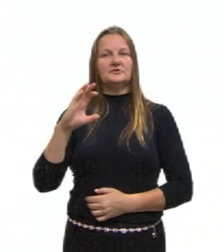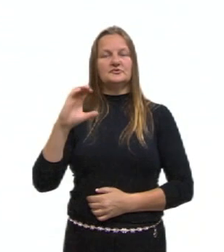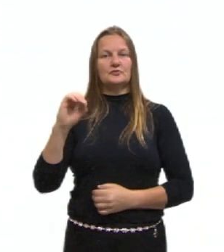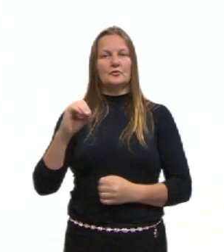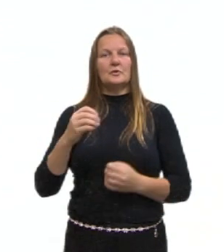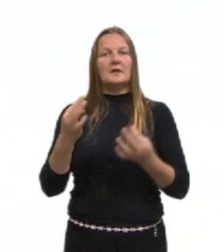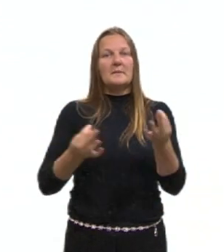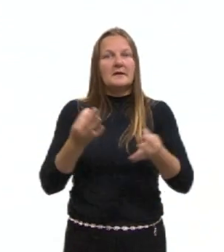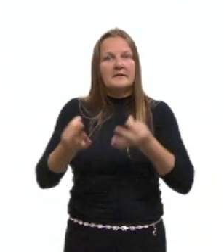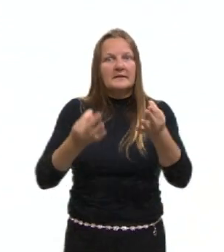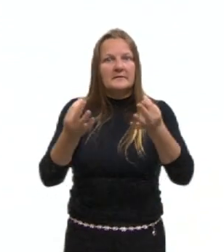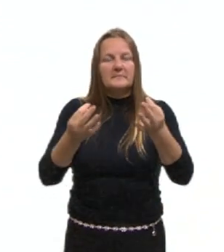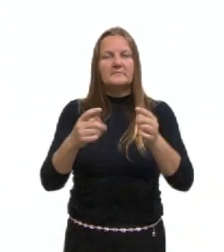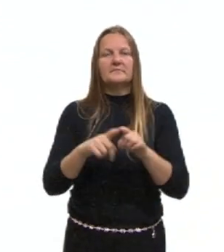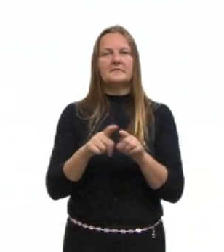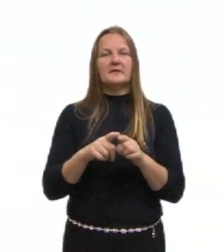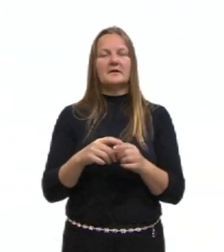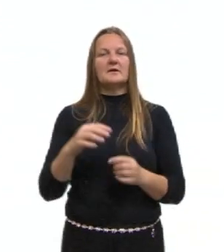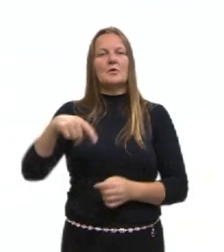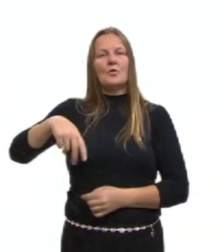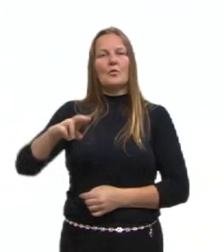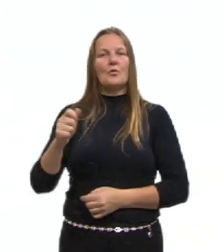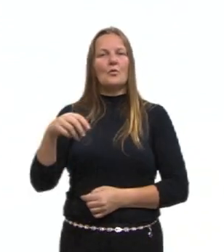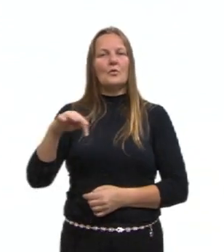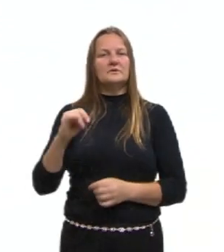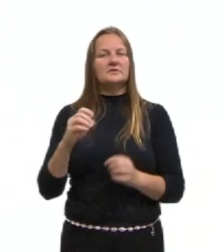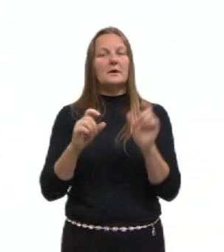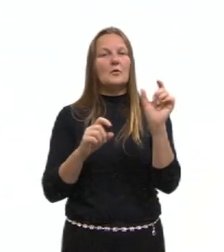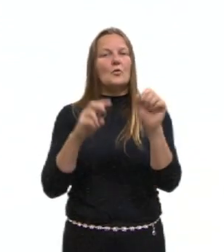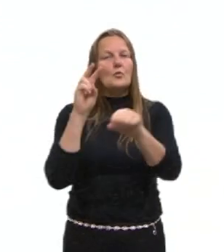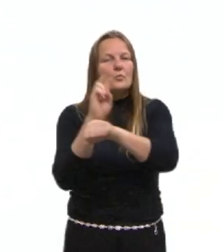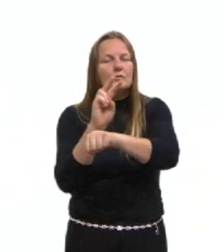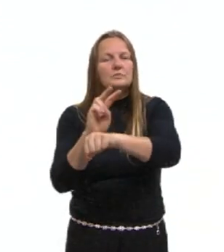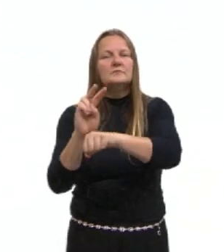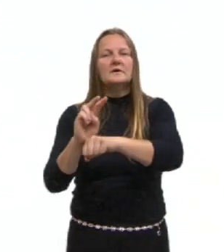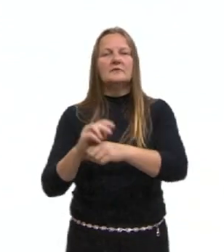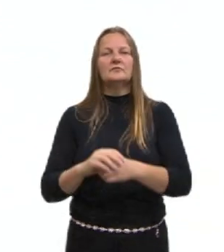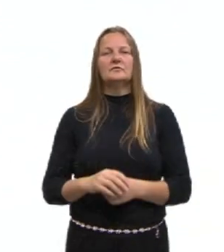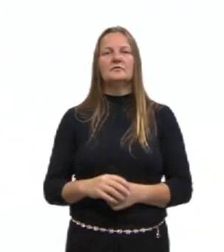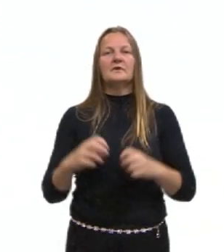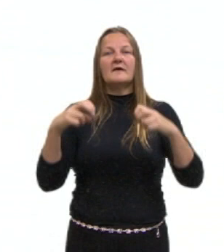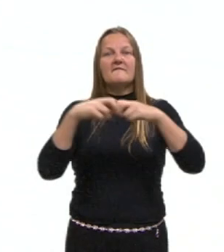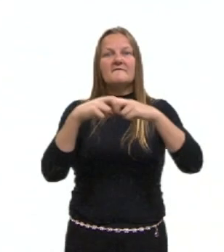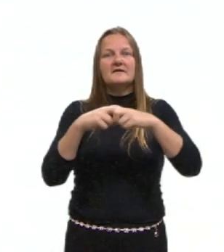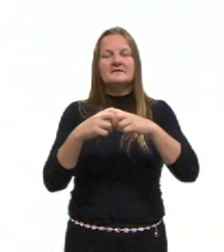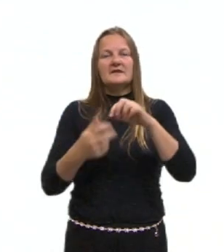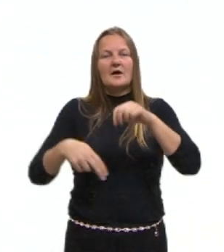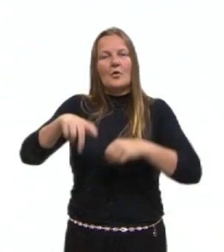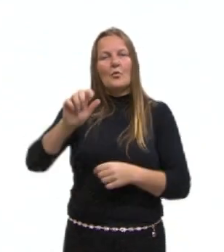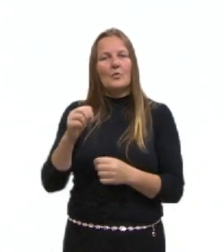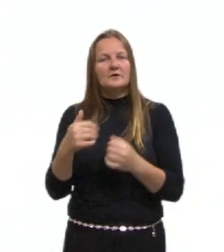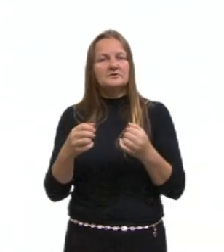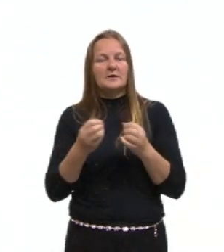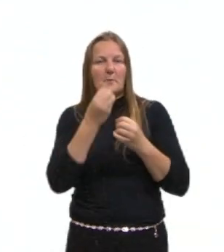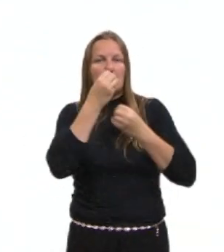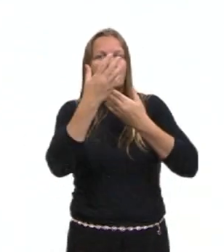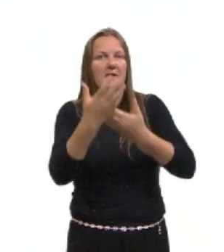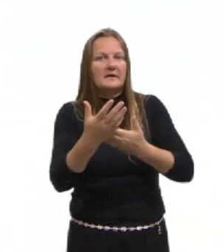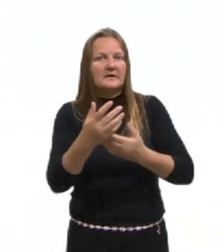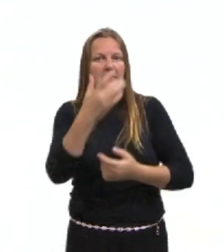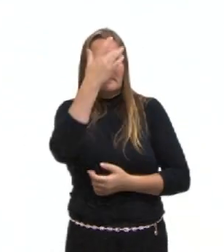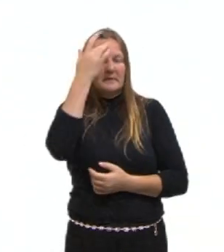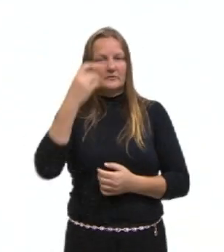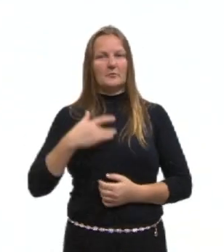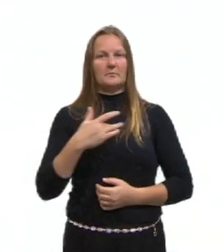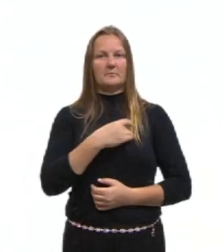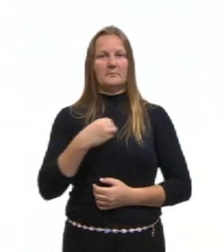terapias, certo? Terapias quânticas, enfim, a gente precisa ter muito cuidado. Não é que a física quântica não faça bem para a